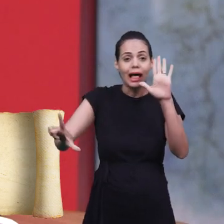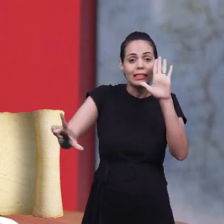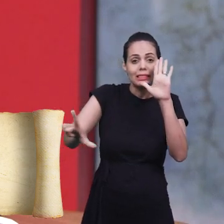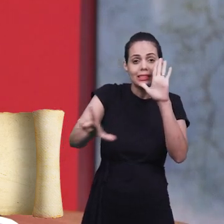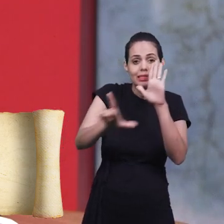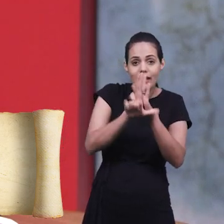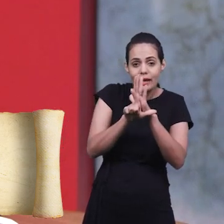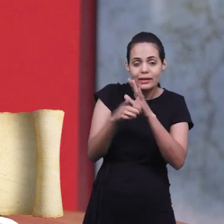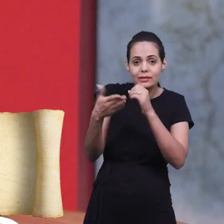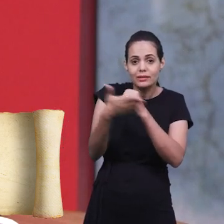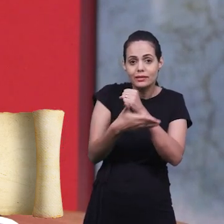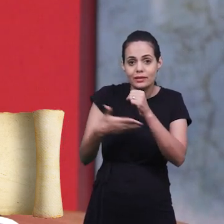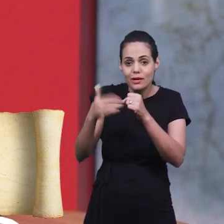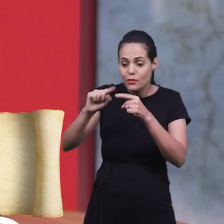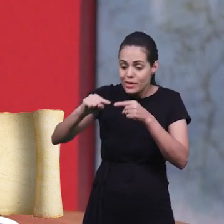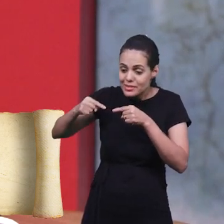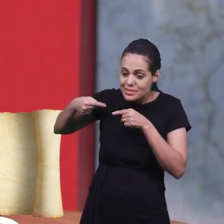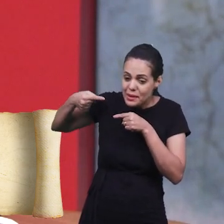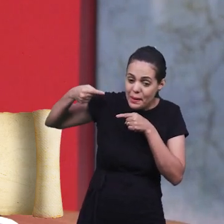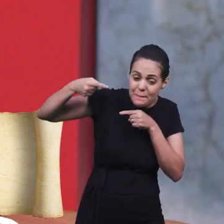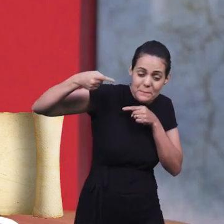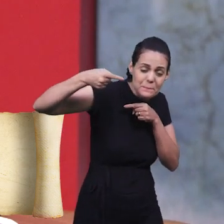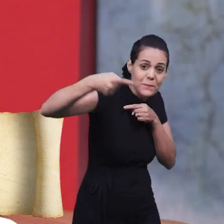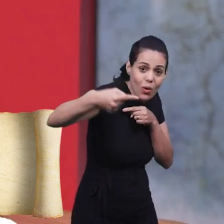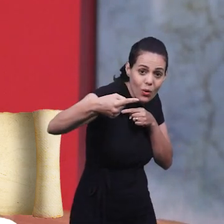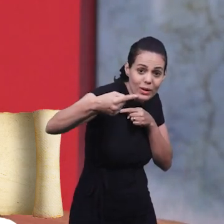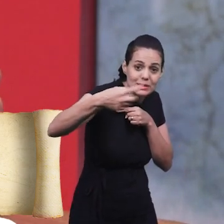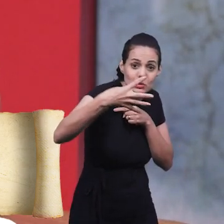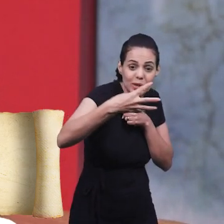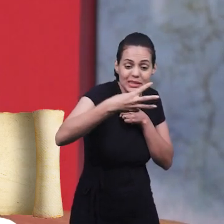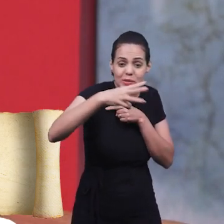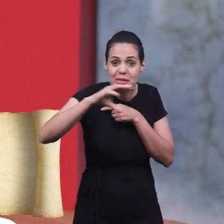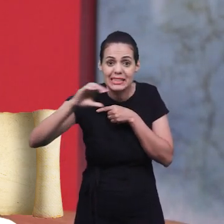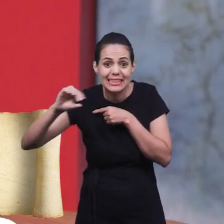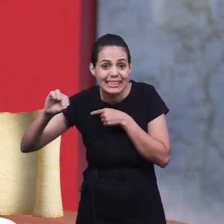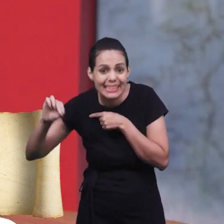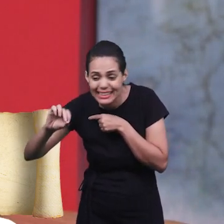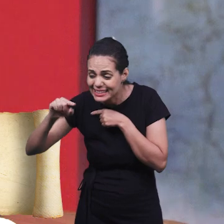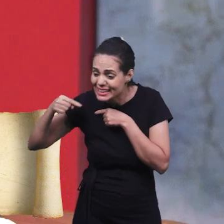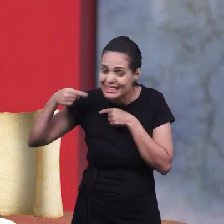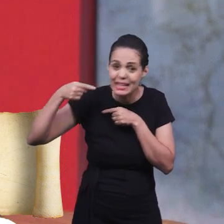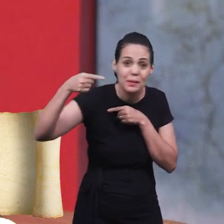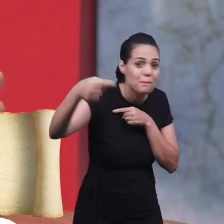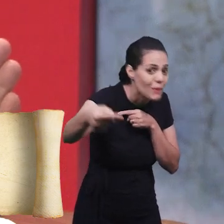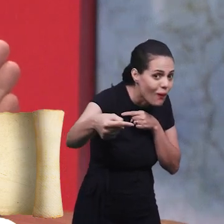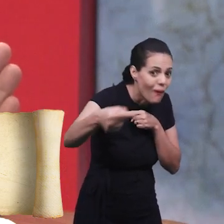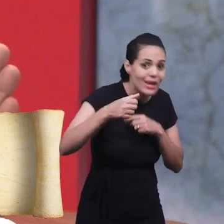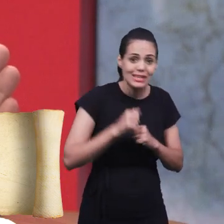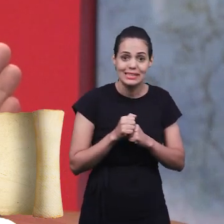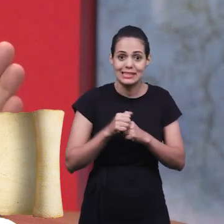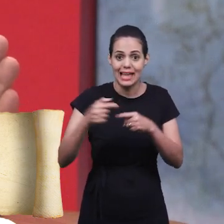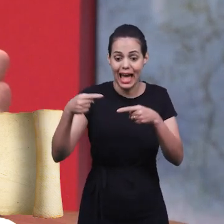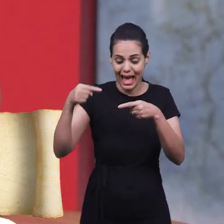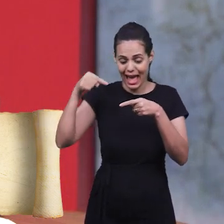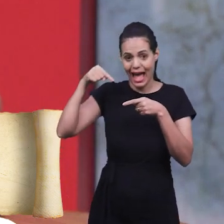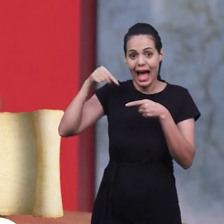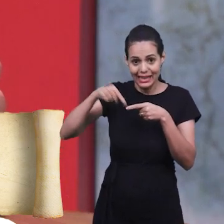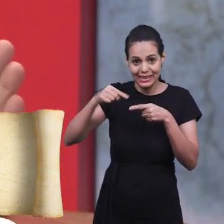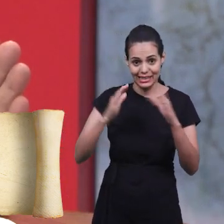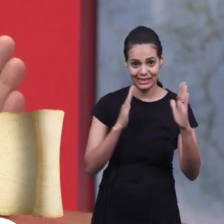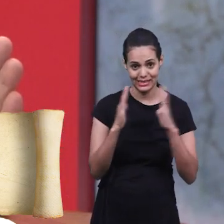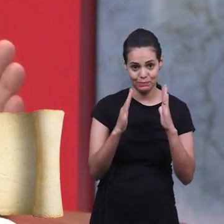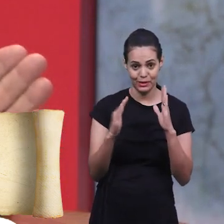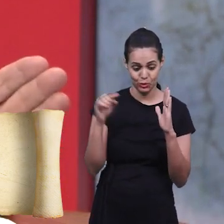dada 430 anos depois. Então Abraão estava na graça. Ele não fez obra alguma